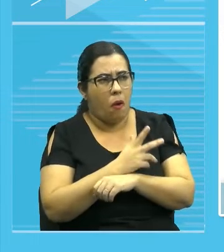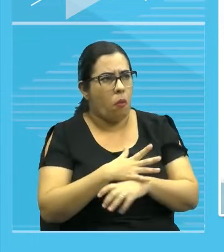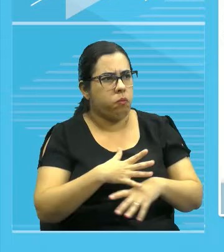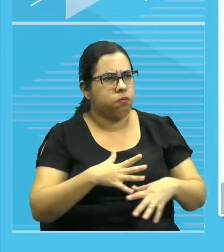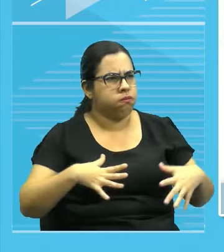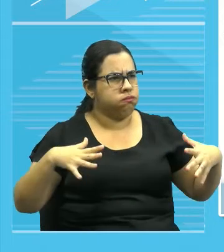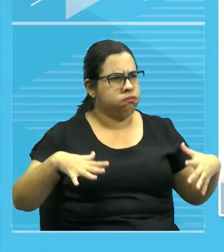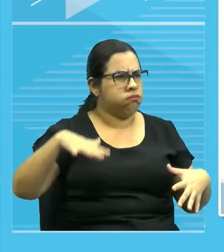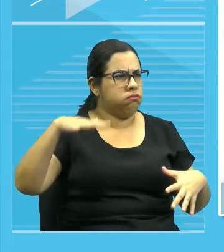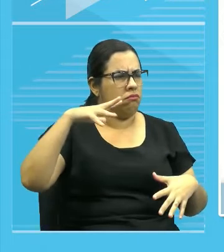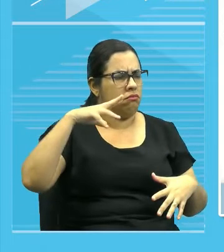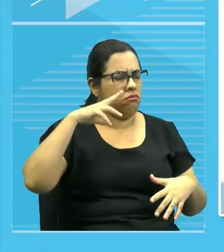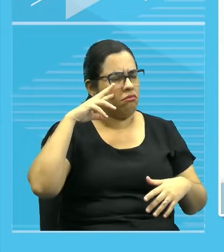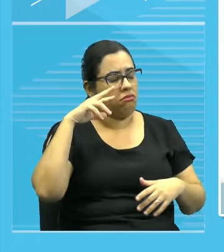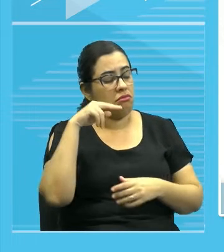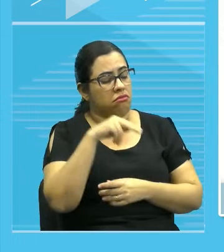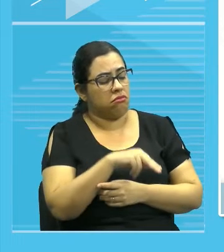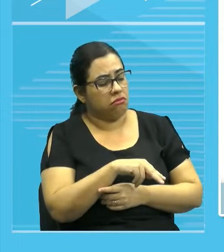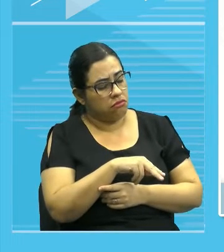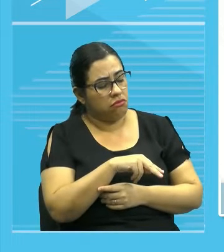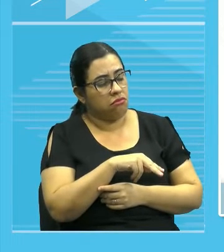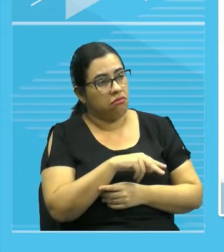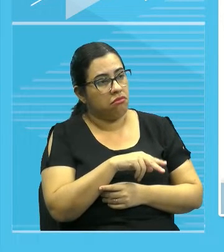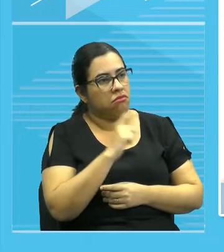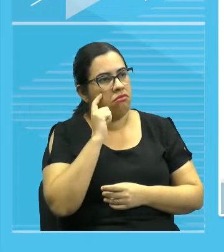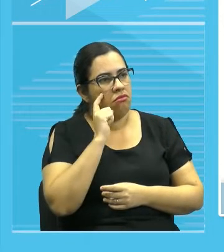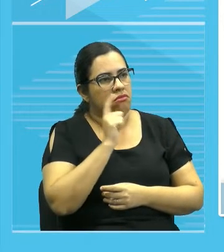Aí ele olha para uma figura